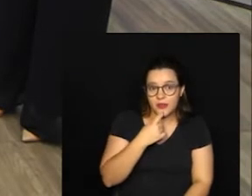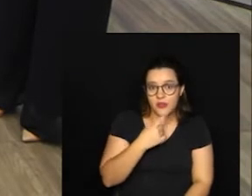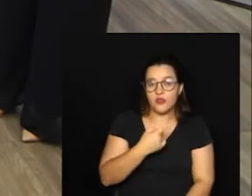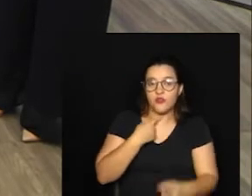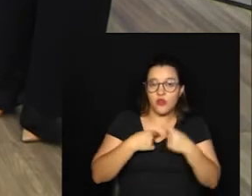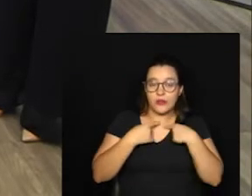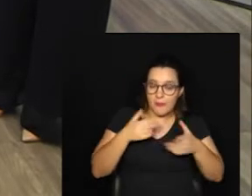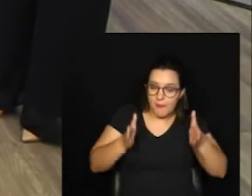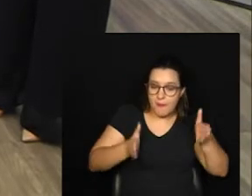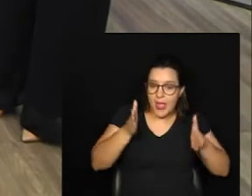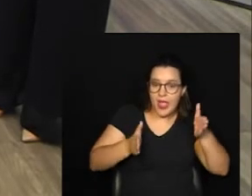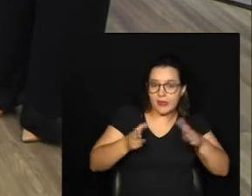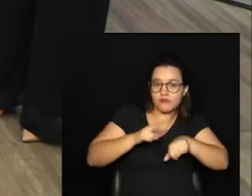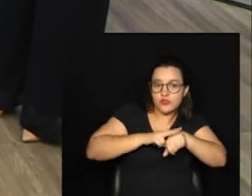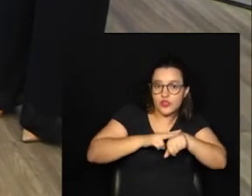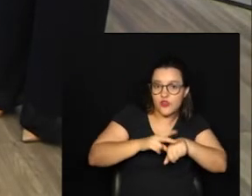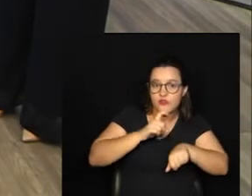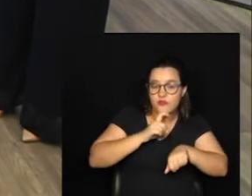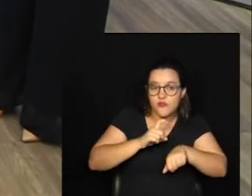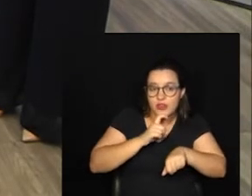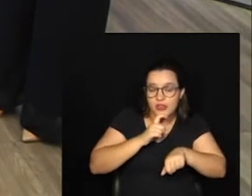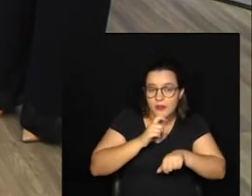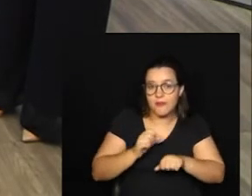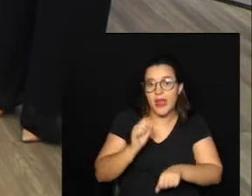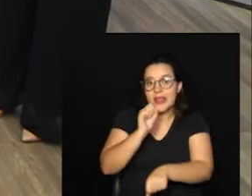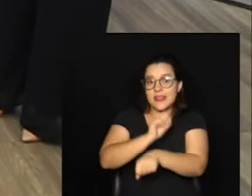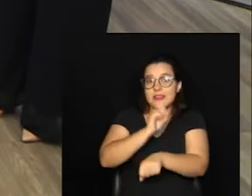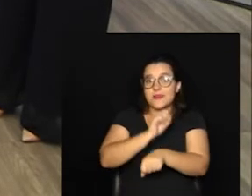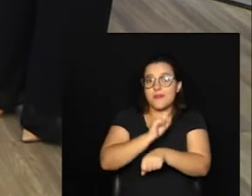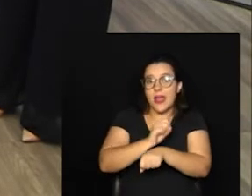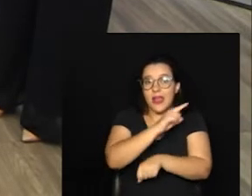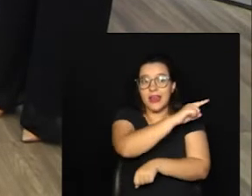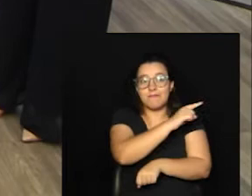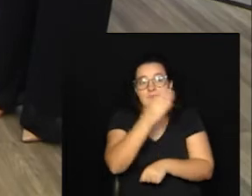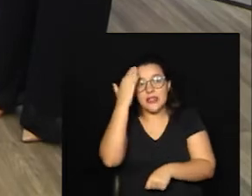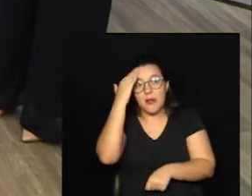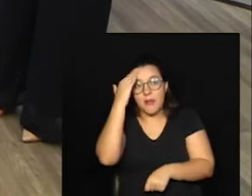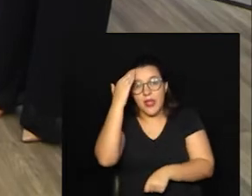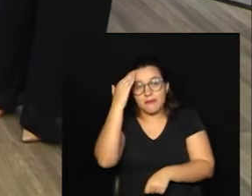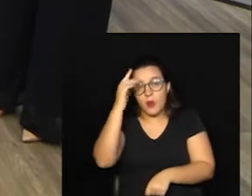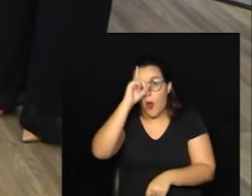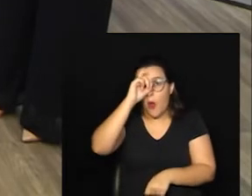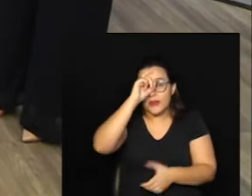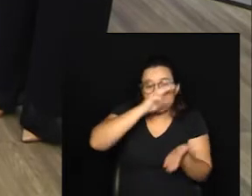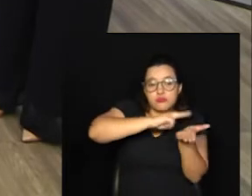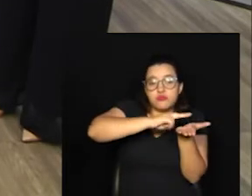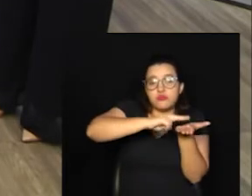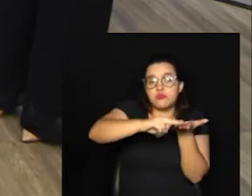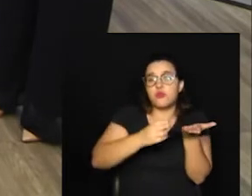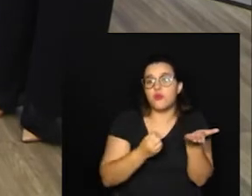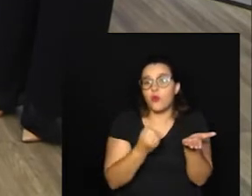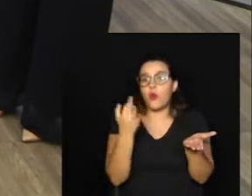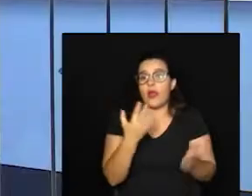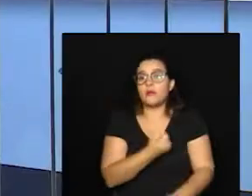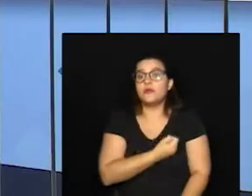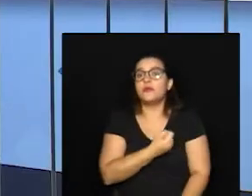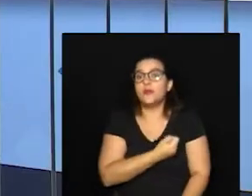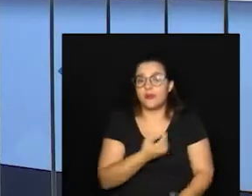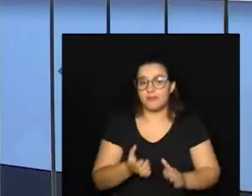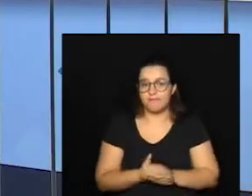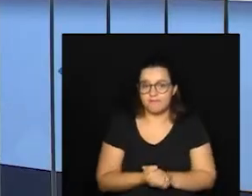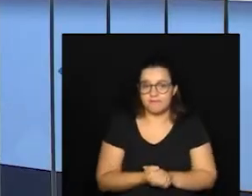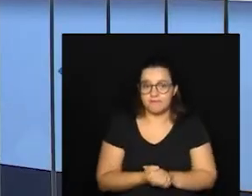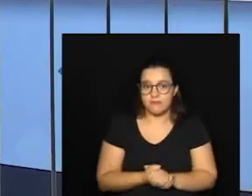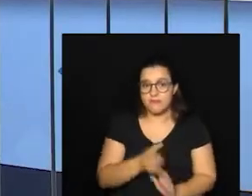fase verde, mas depende sempre da ocupação dos leitos na cidade. Esses números, como é que eles estão? Olha, até o